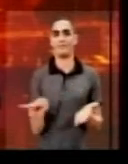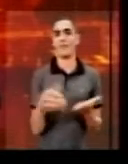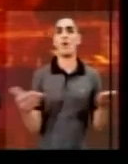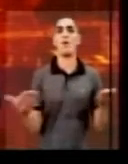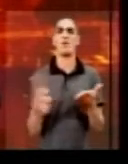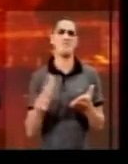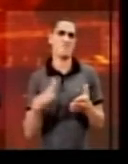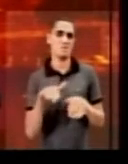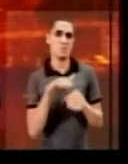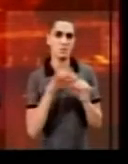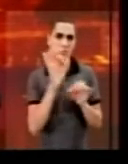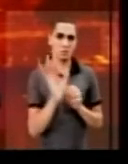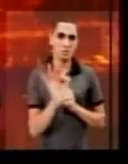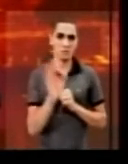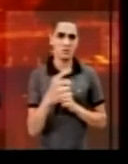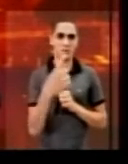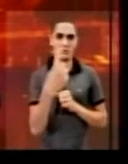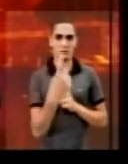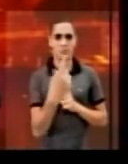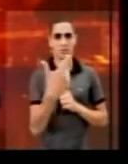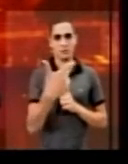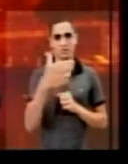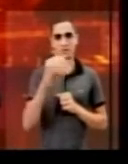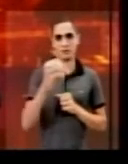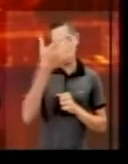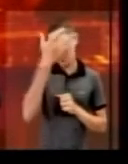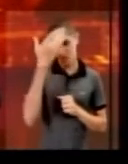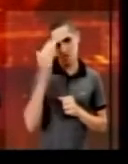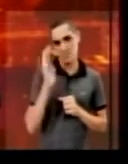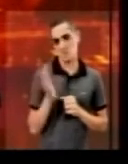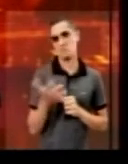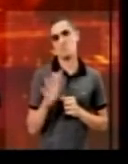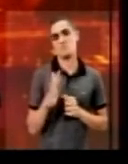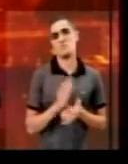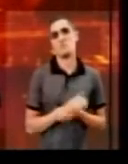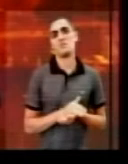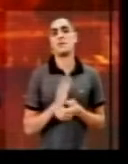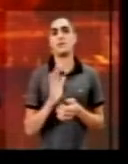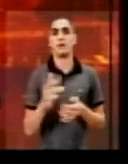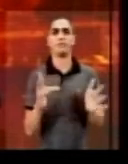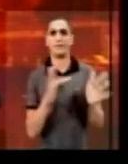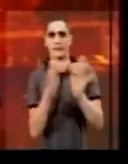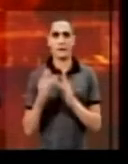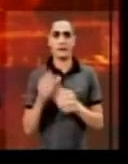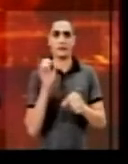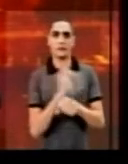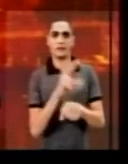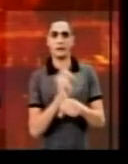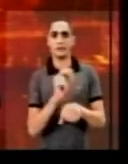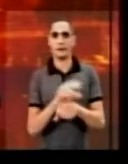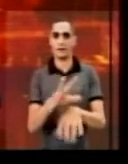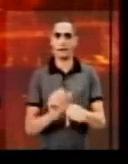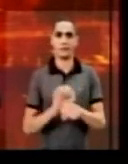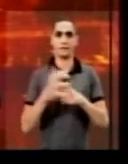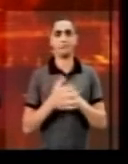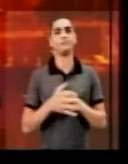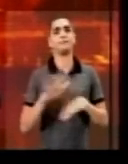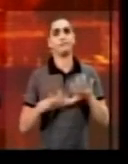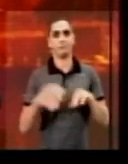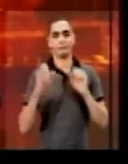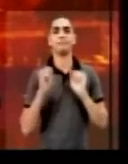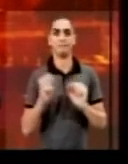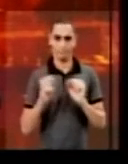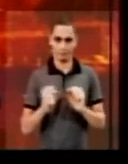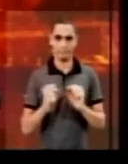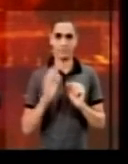pessoas que já tiveram contato com o vírus e podem estar imunes, que